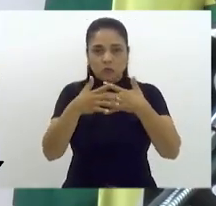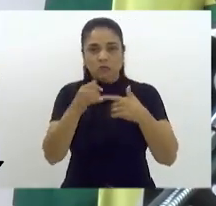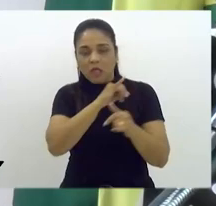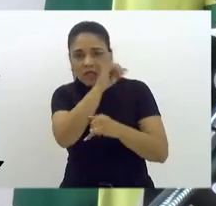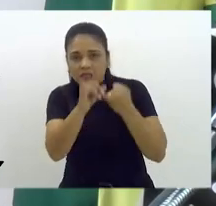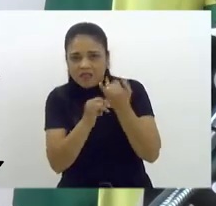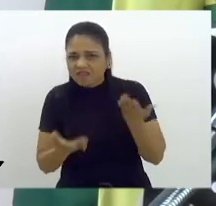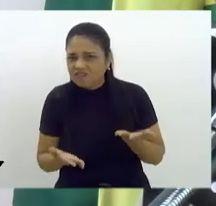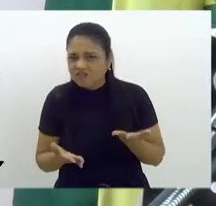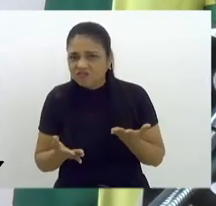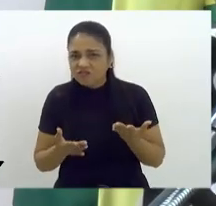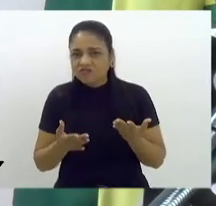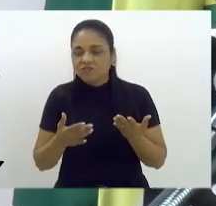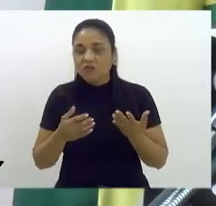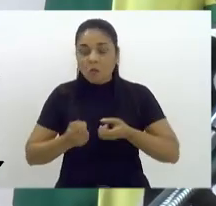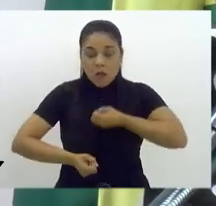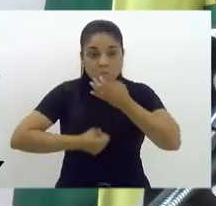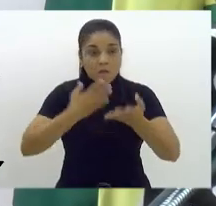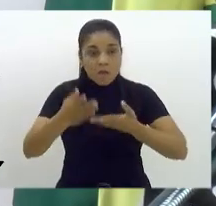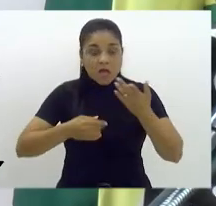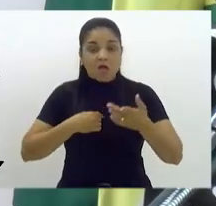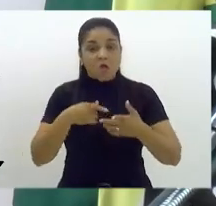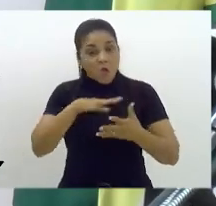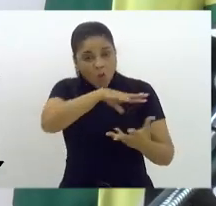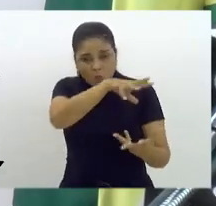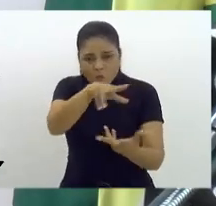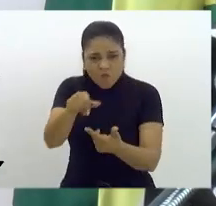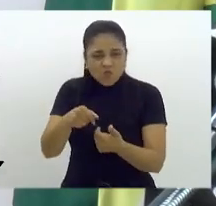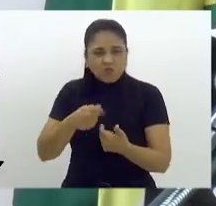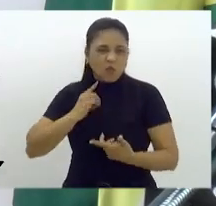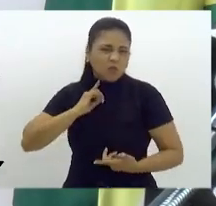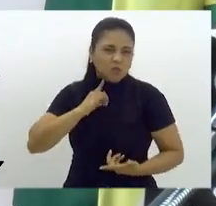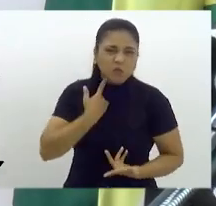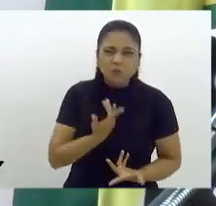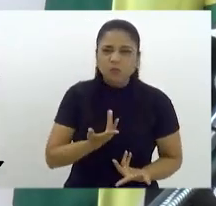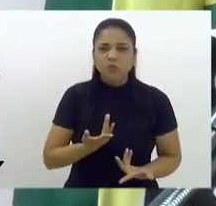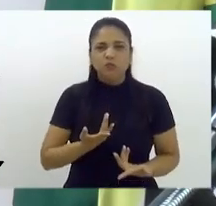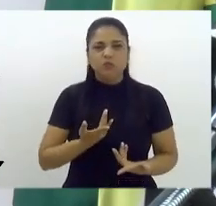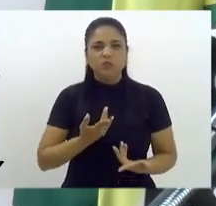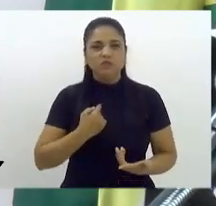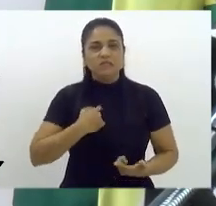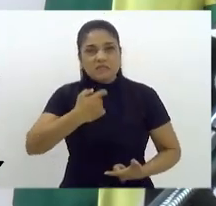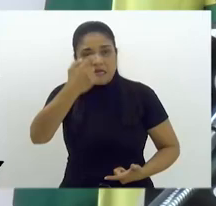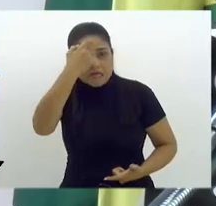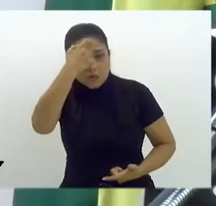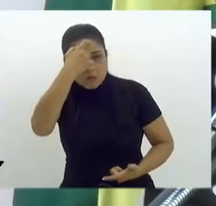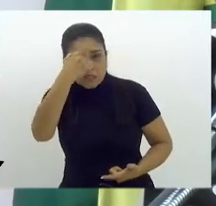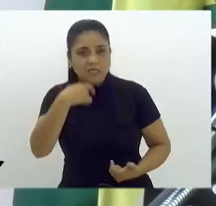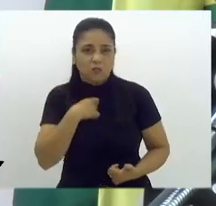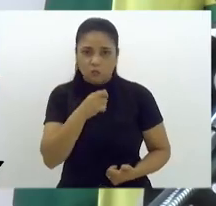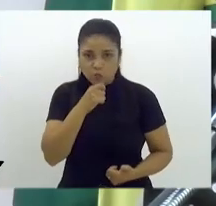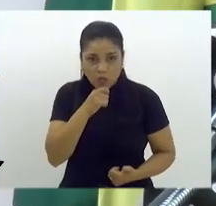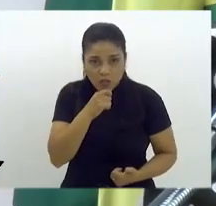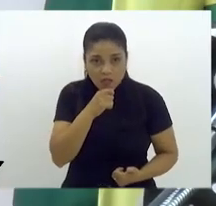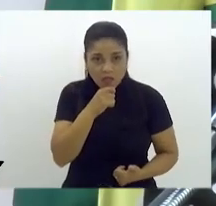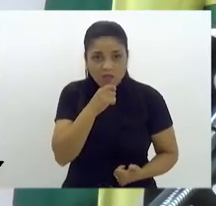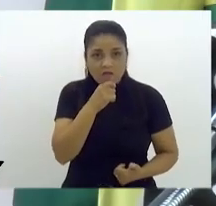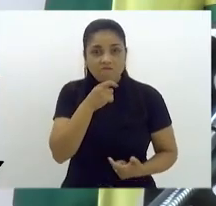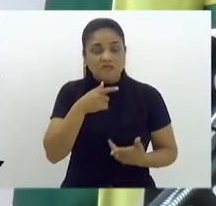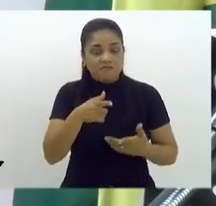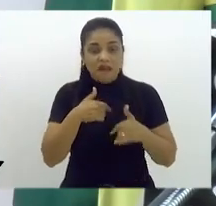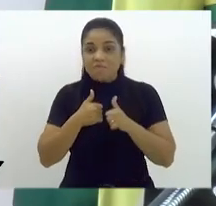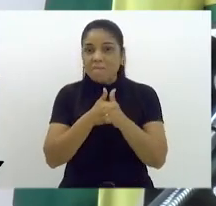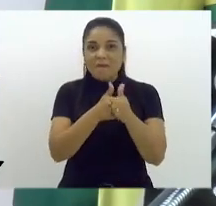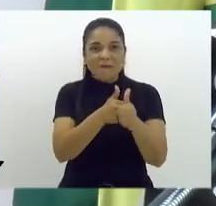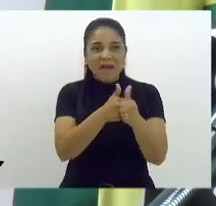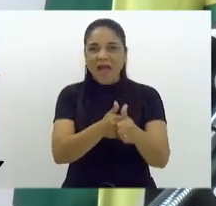porque vivendo nesse mundo a internet é muito suja muito suja e se você não tiver a cabeça na sua pele tá com isso você vai no buraco e você vai na onde você